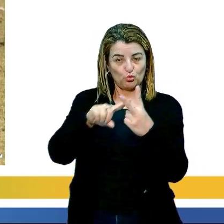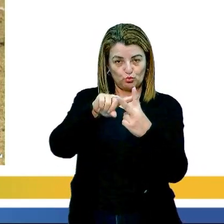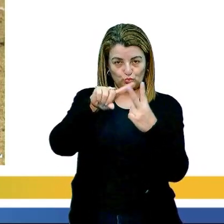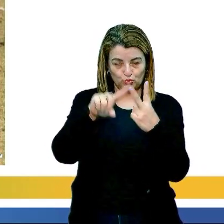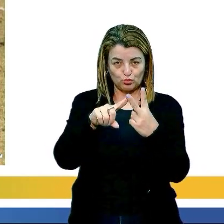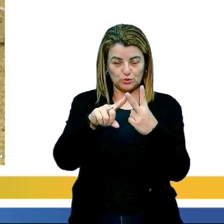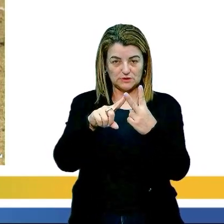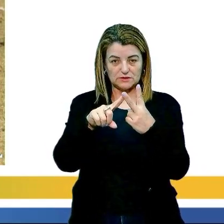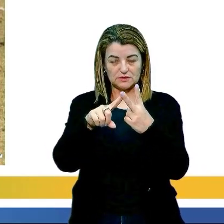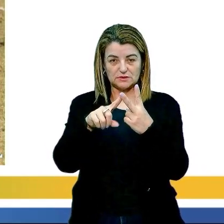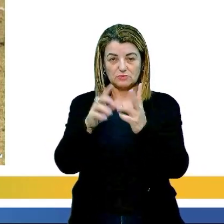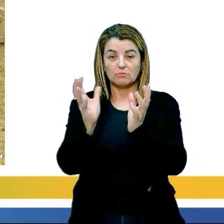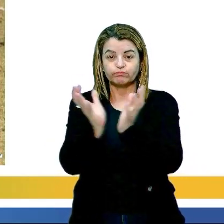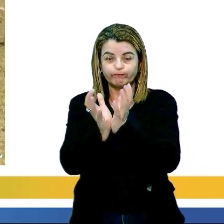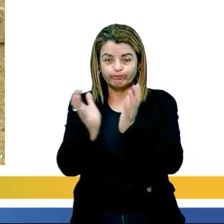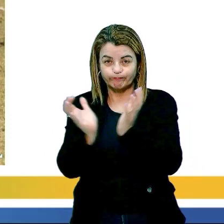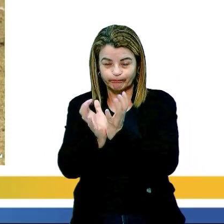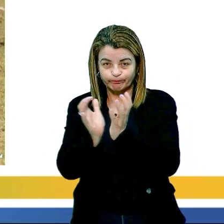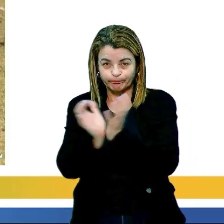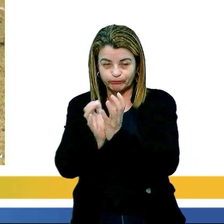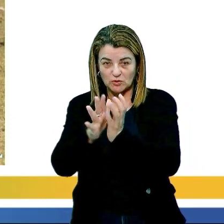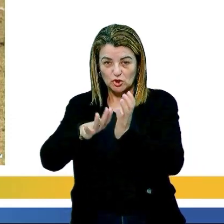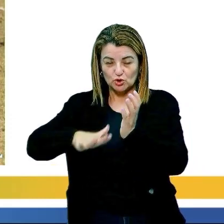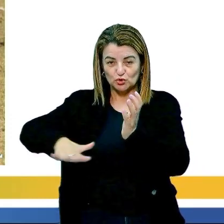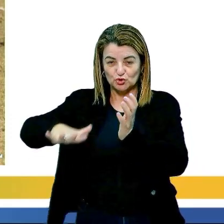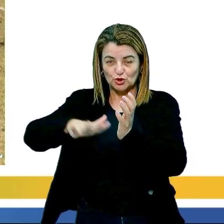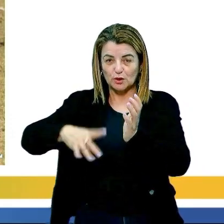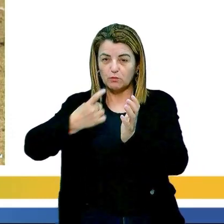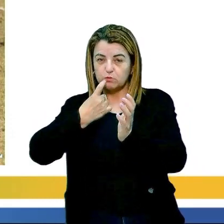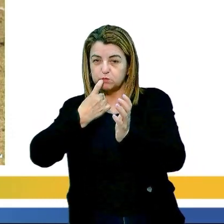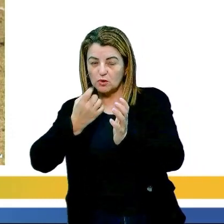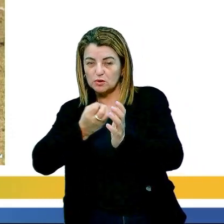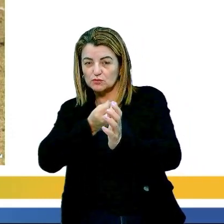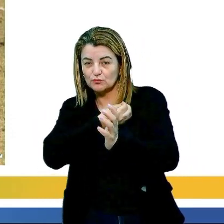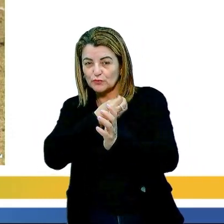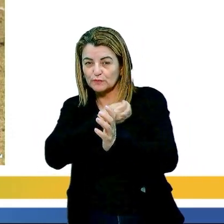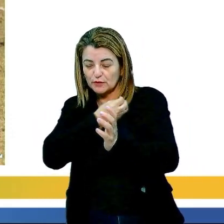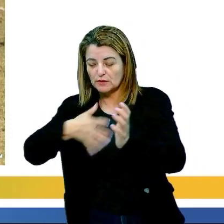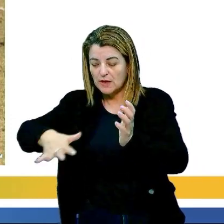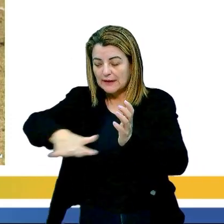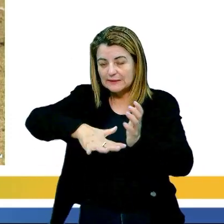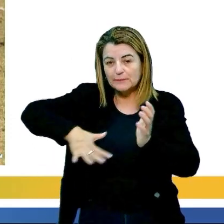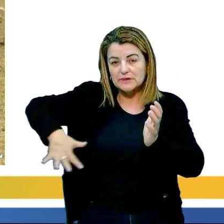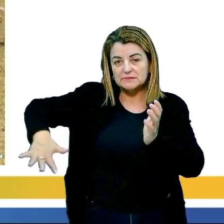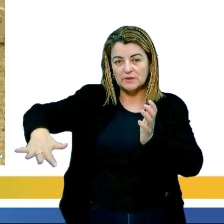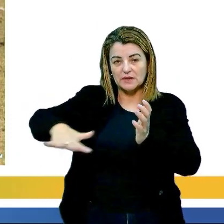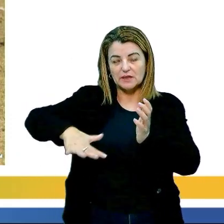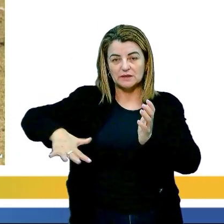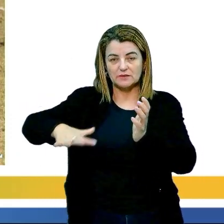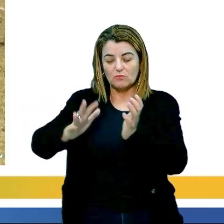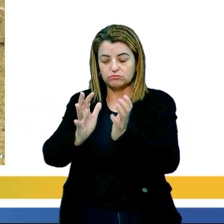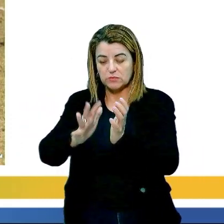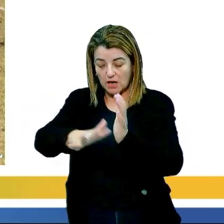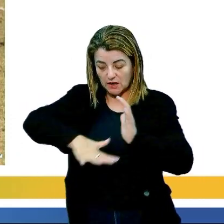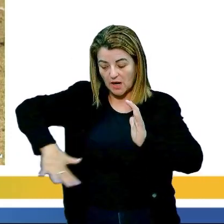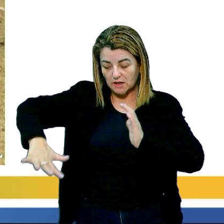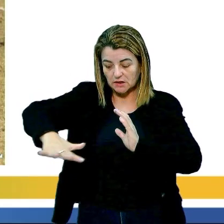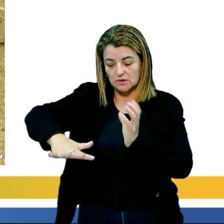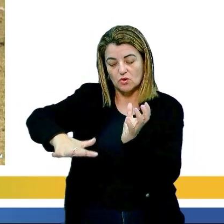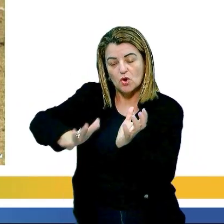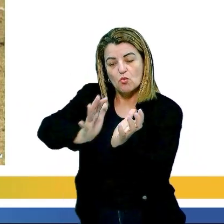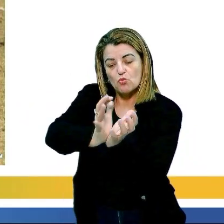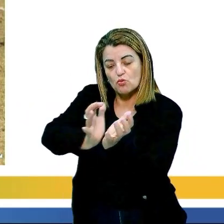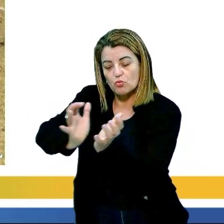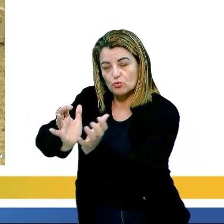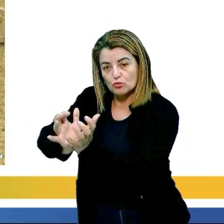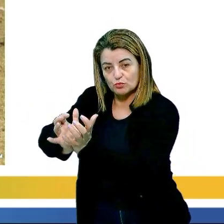nichos ecológicos próximos, vivendo na mesma região, na mesma área, geralmente estabelecem uma relação de